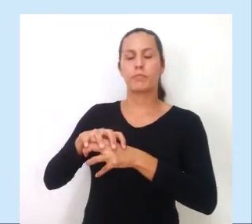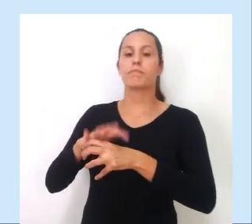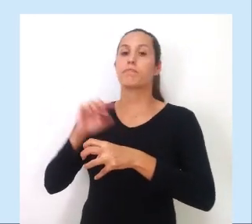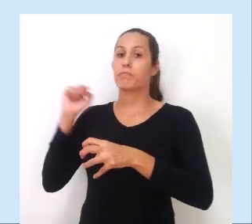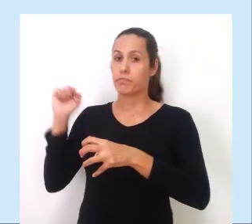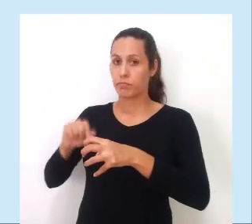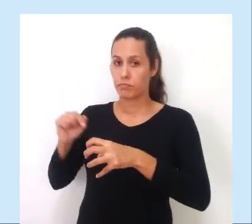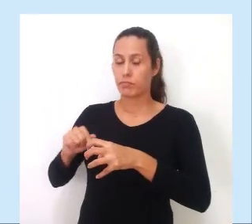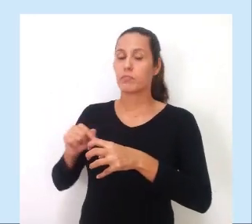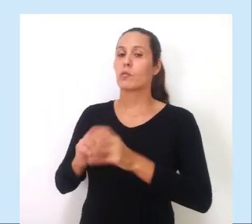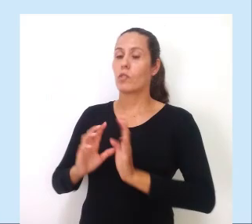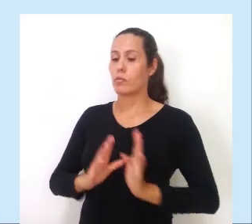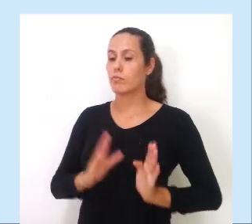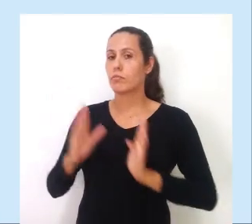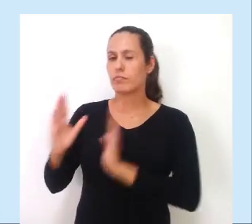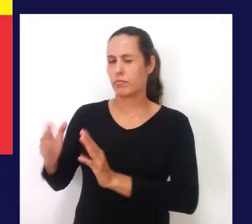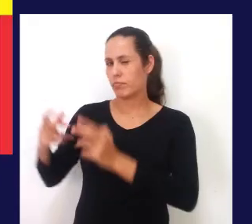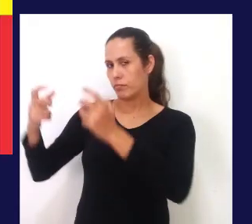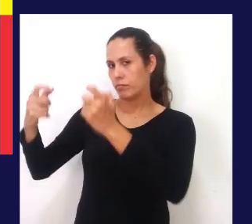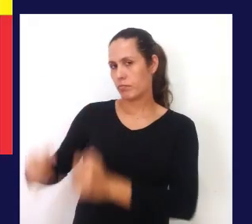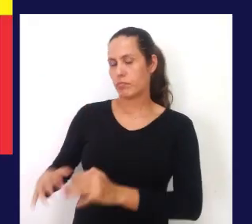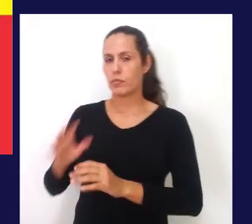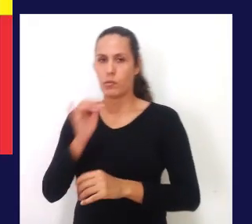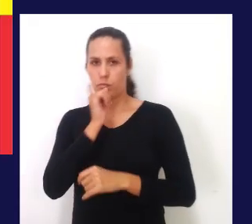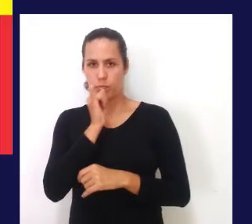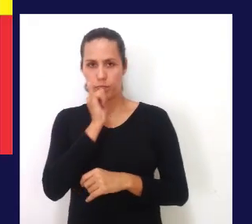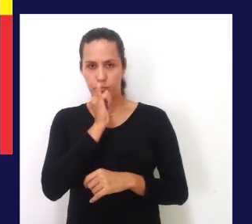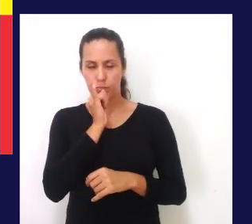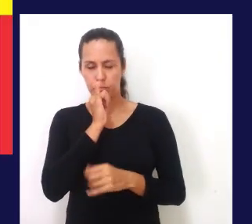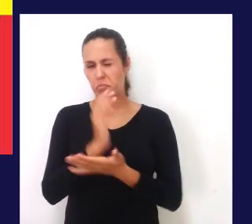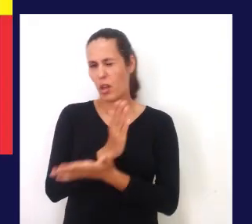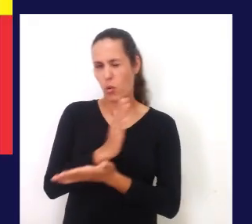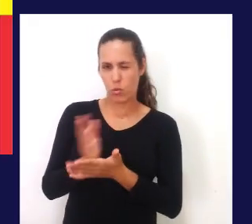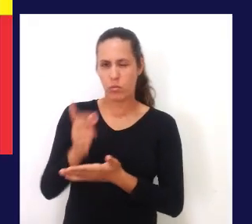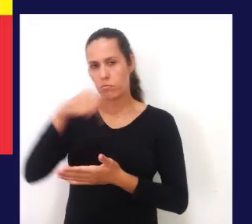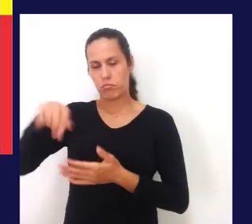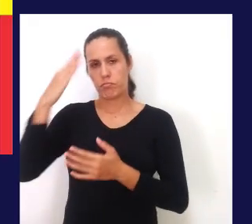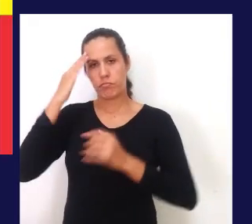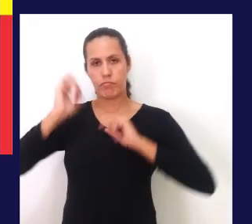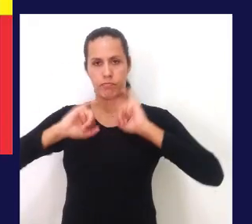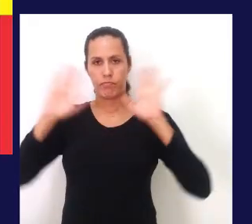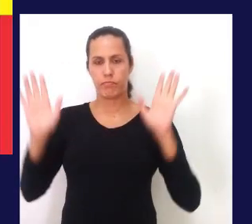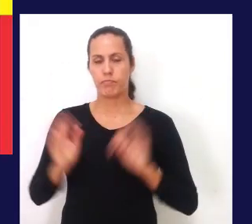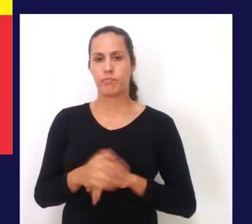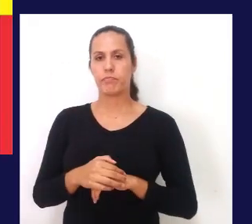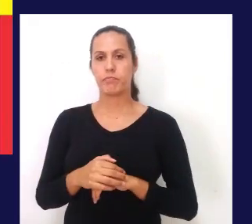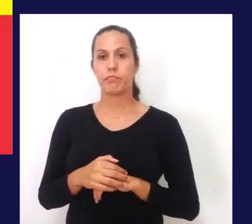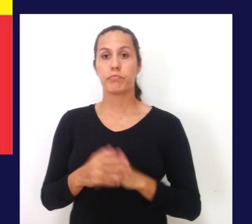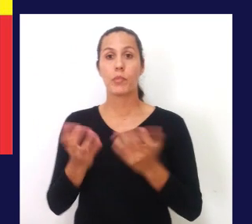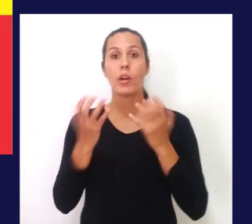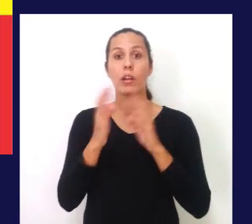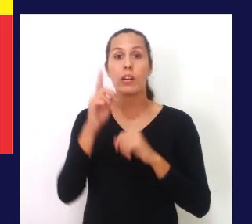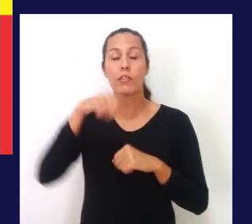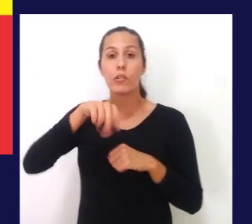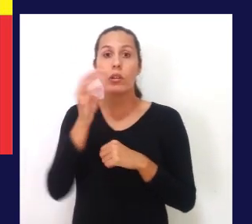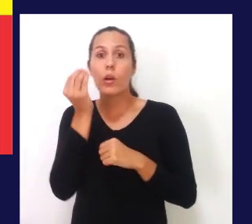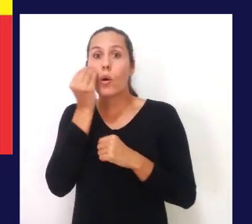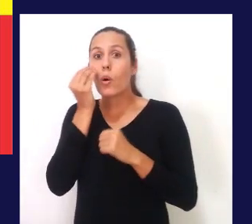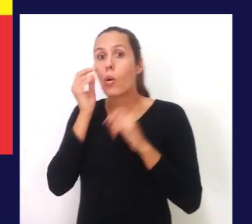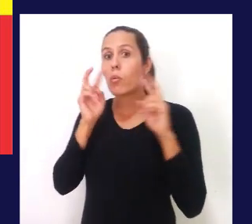também vai classificar essas rochas. Eu vou dar aí alguns exemplos dessas rochas sedimentares. Eu gostaria que